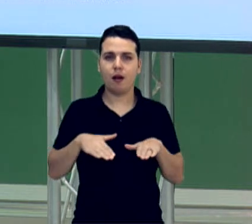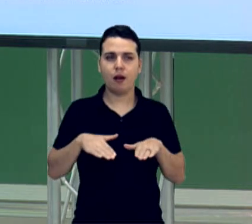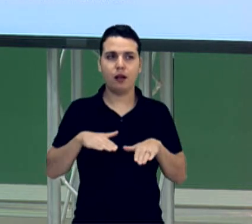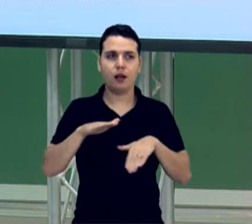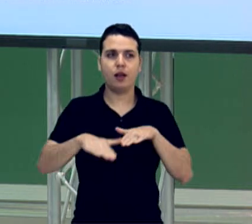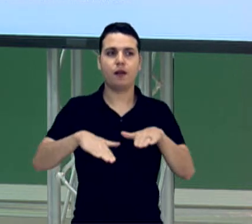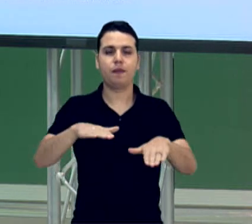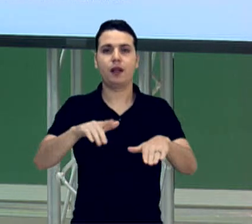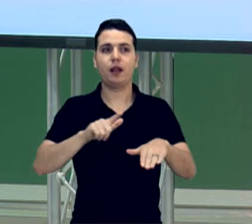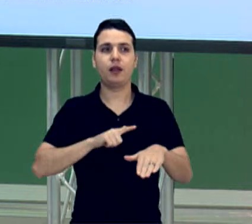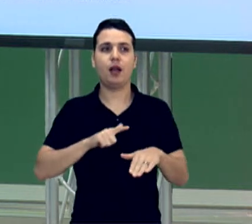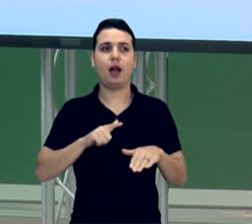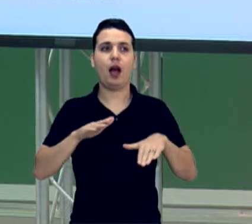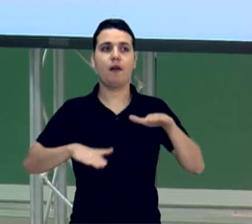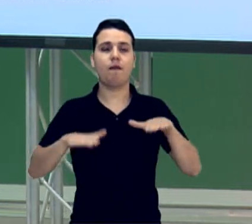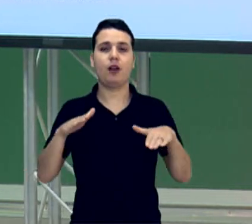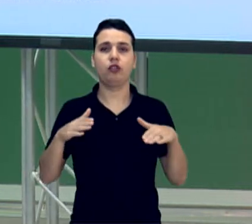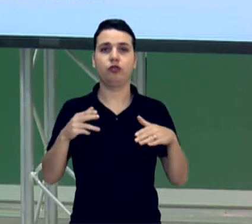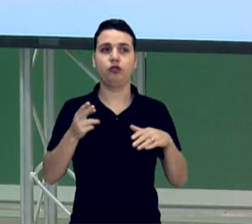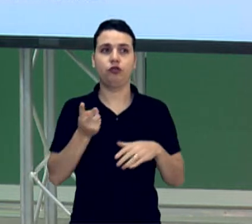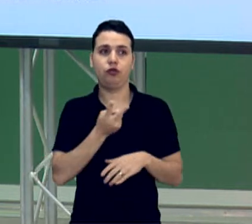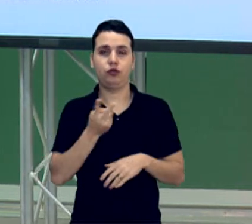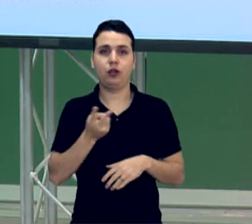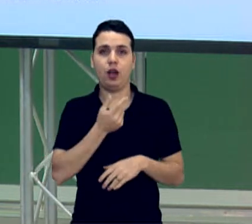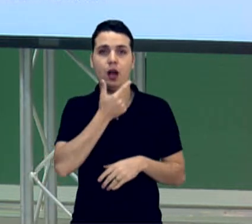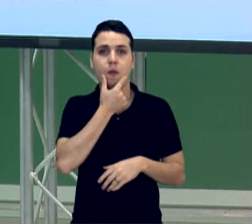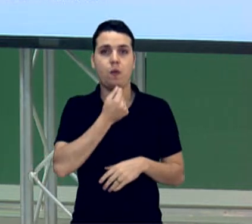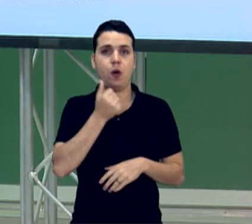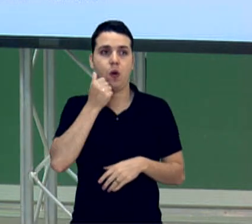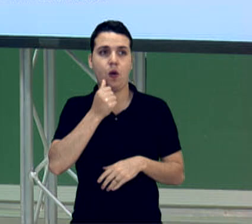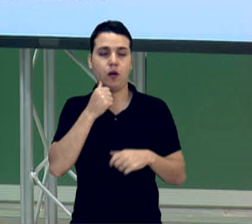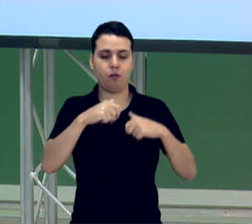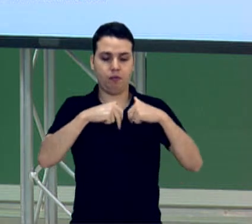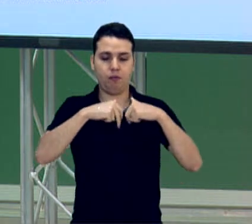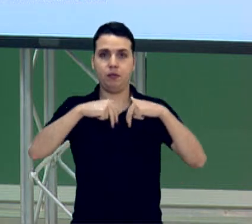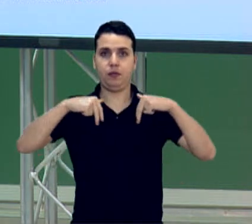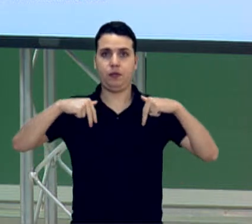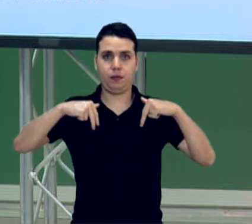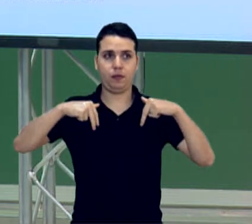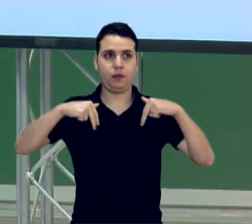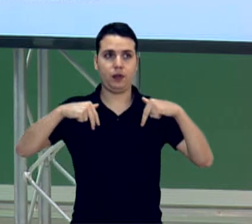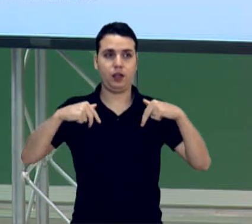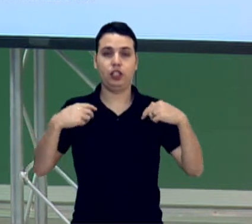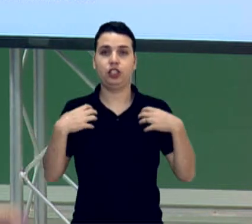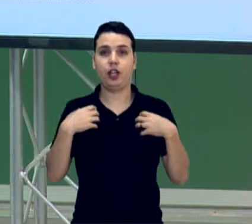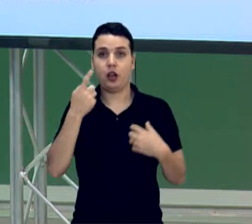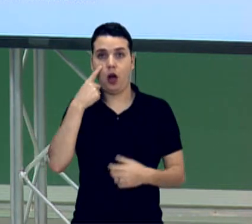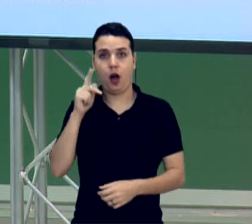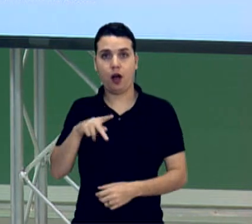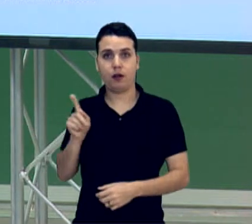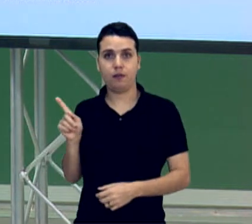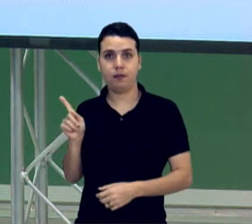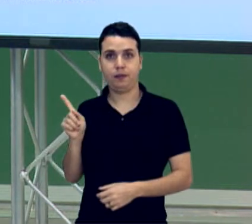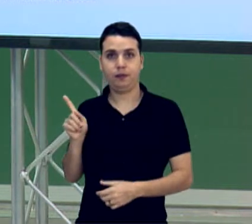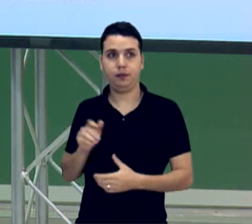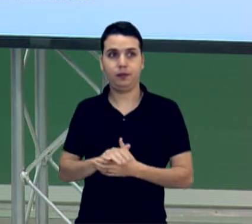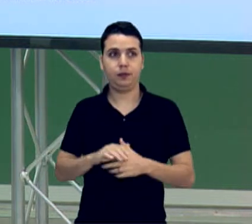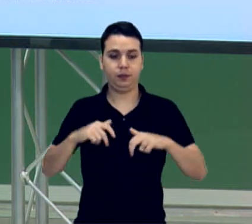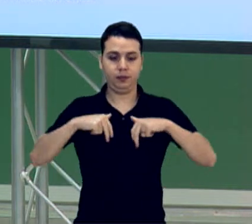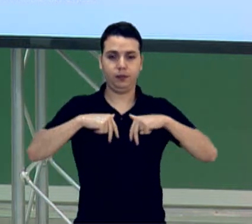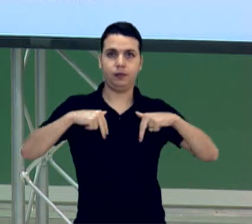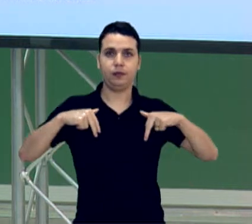uns momentos em que os dois, né, o rapaz e a moça se separam, né? E aí eles vêm, fazem, né, os